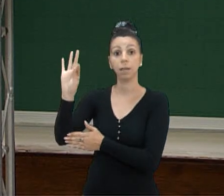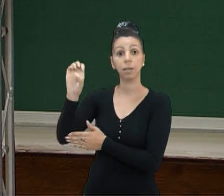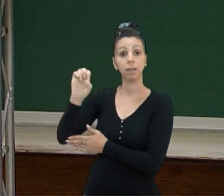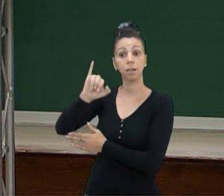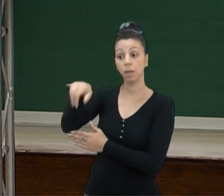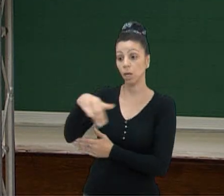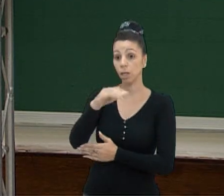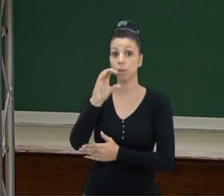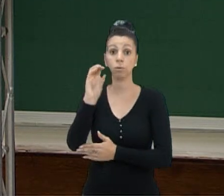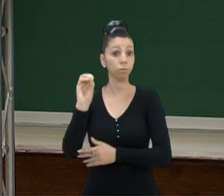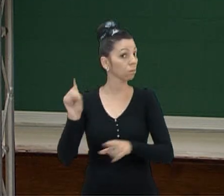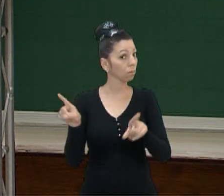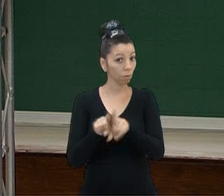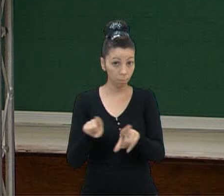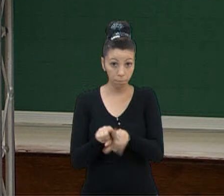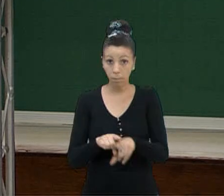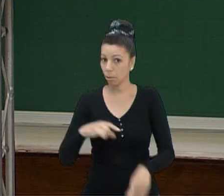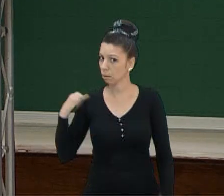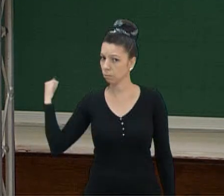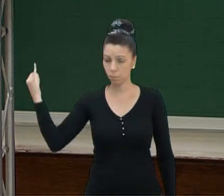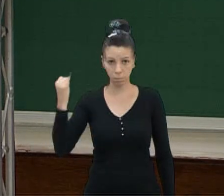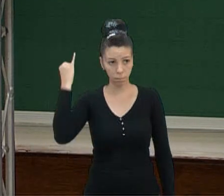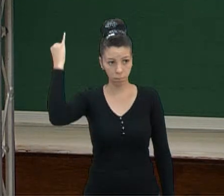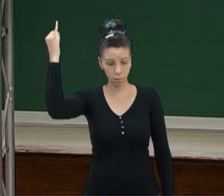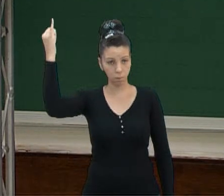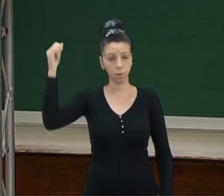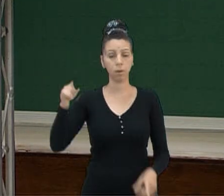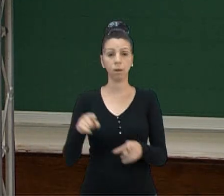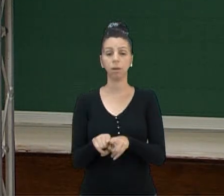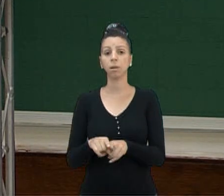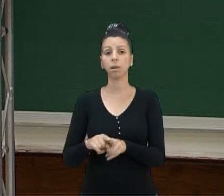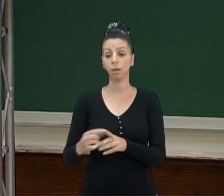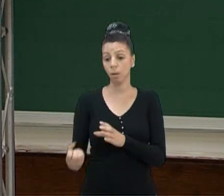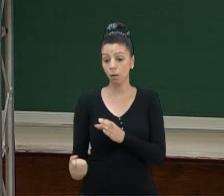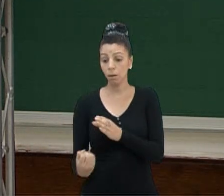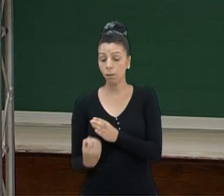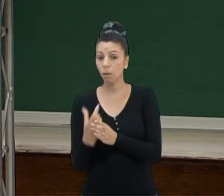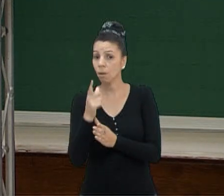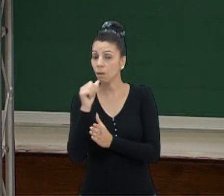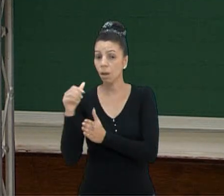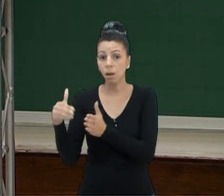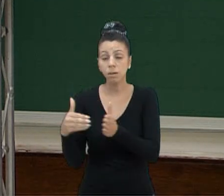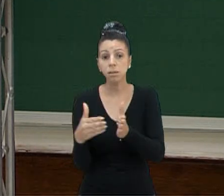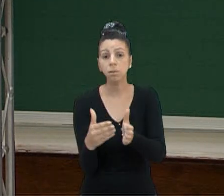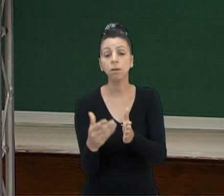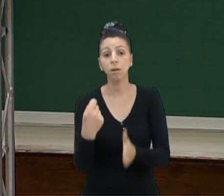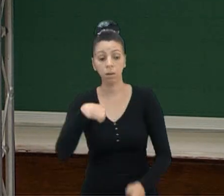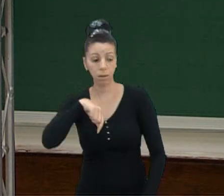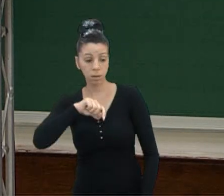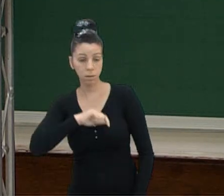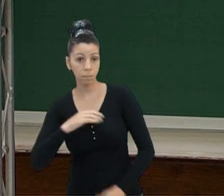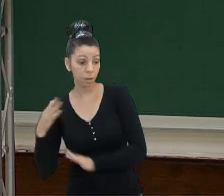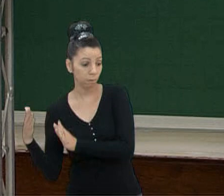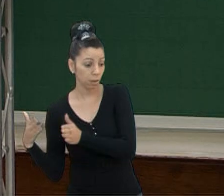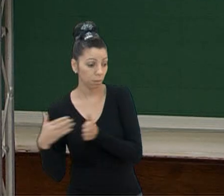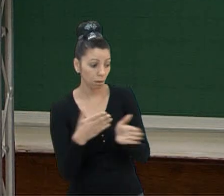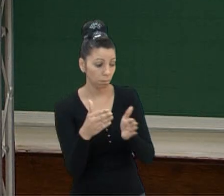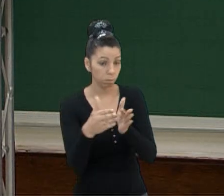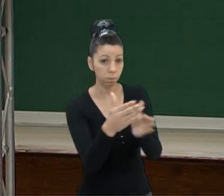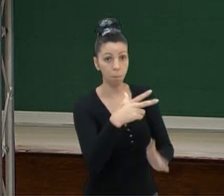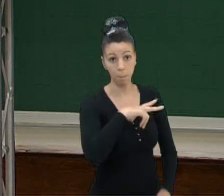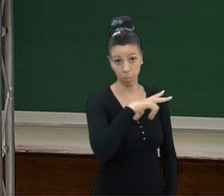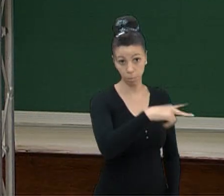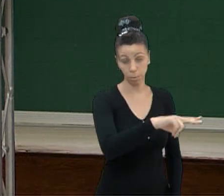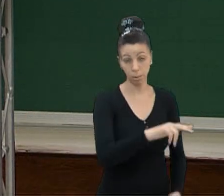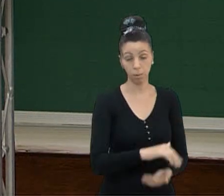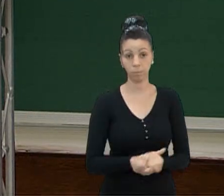né, que nasce aqui na Espanha e vai lá para Portugal. Nós vamos ter aqui o rio Pó, o Vale